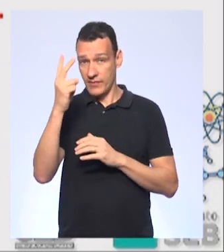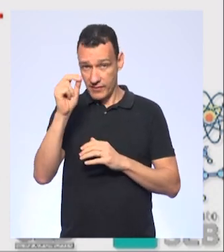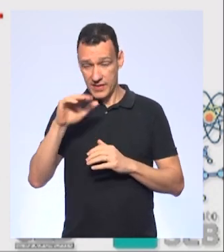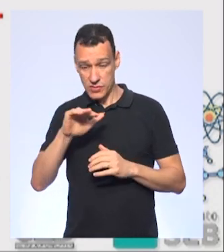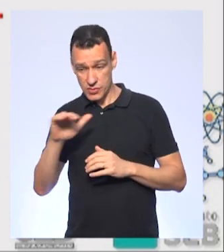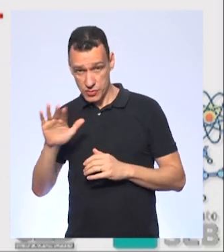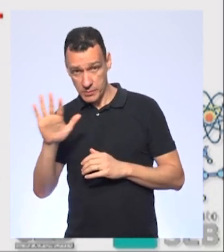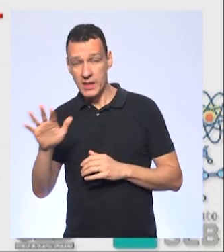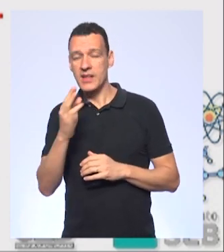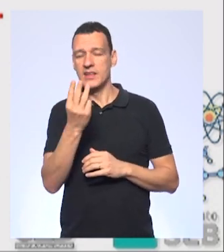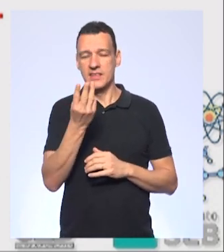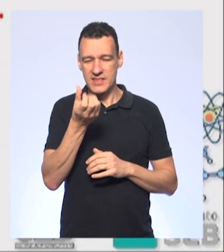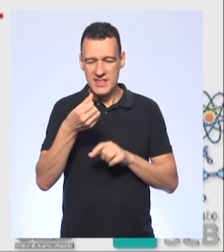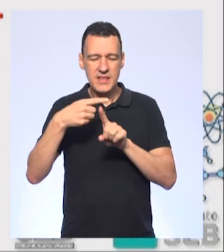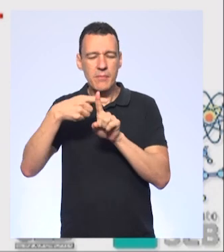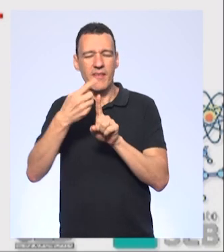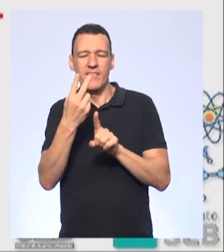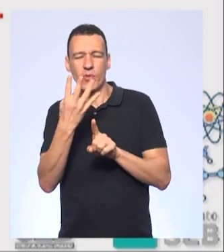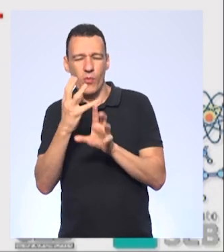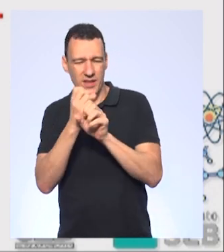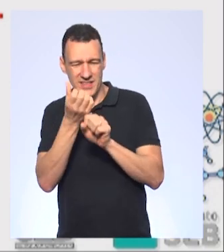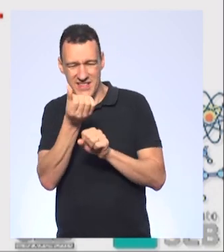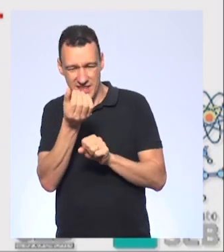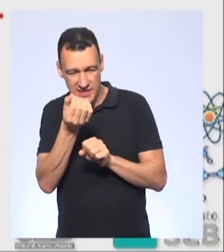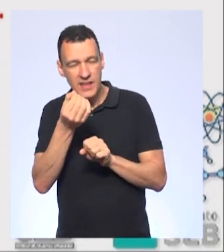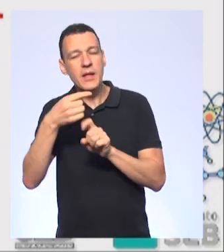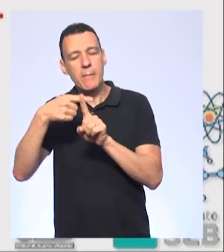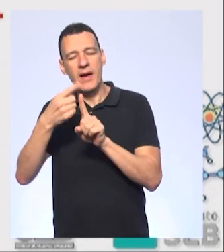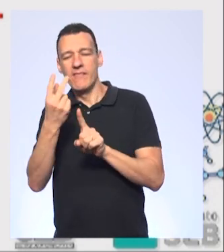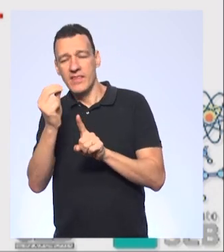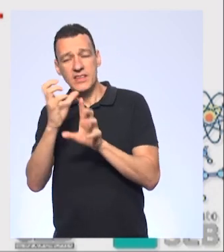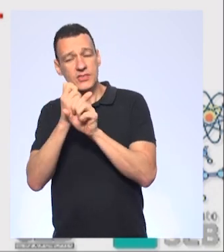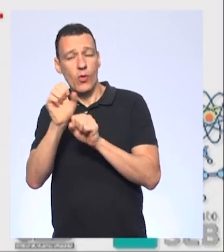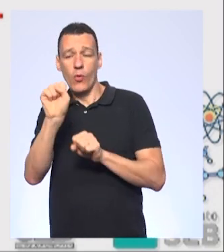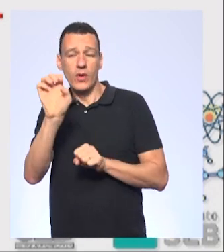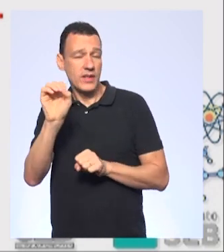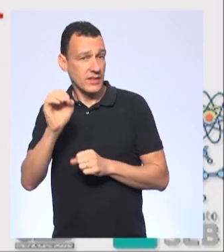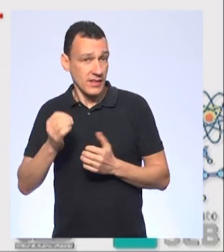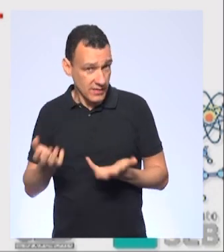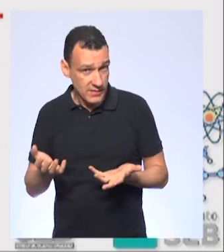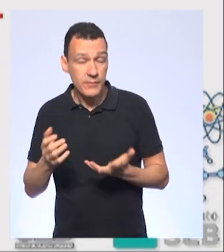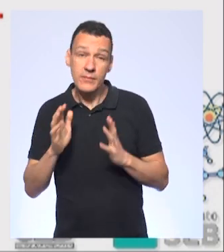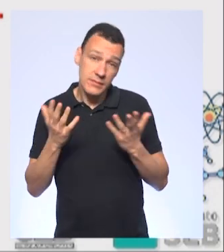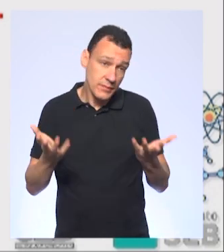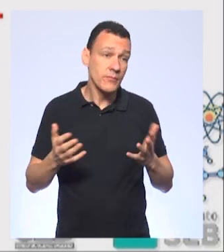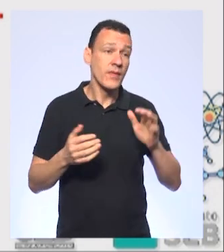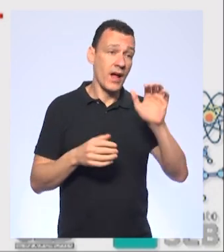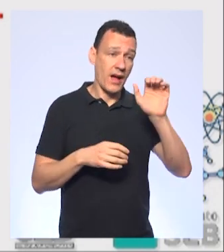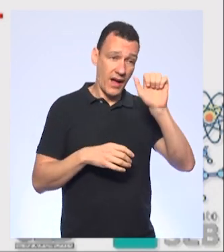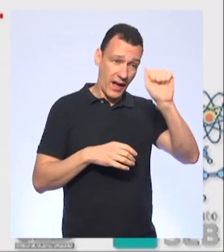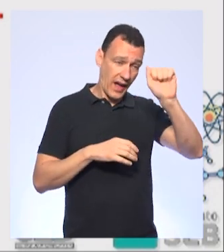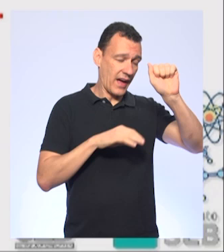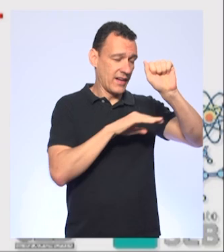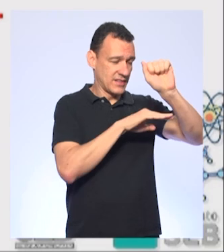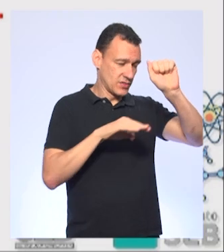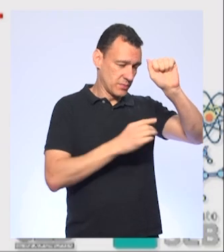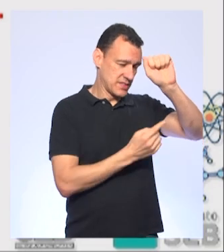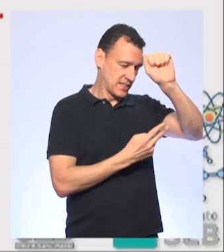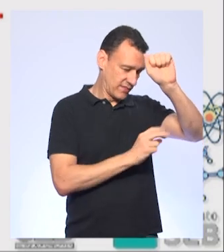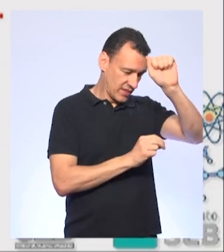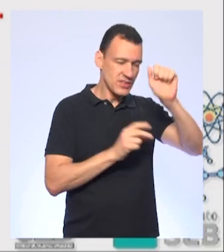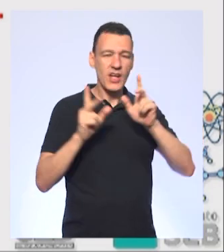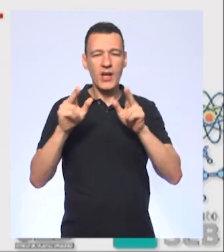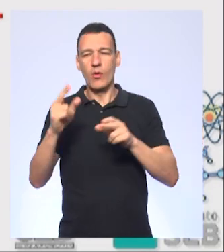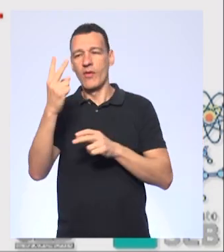mais 24 dão 60, mais 20 dão 80. Então teria ficado assim, ó, A sobre 120 é igual a 20